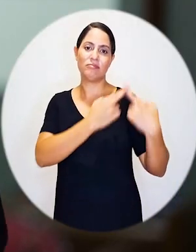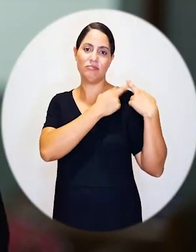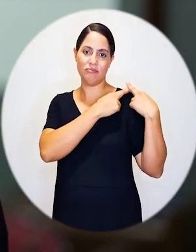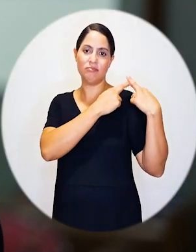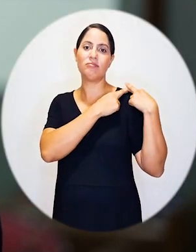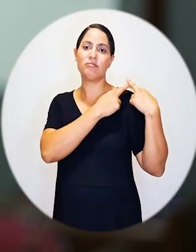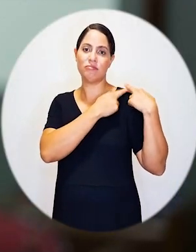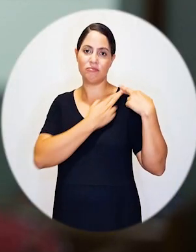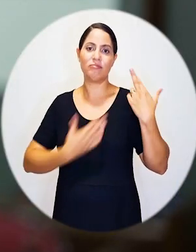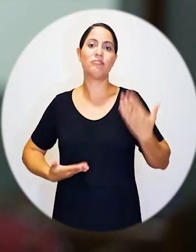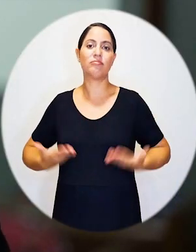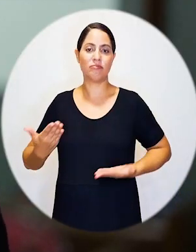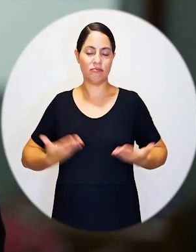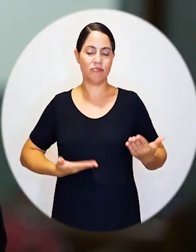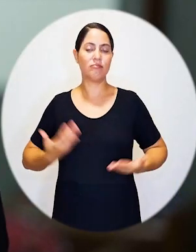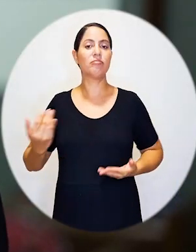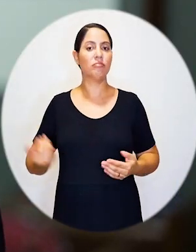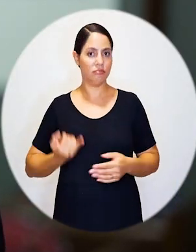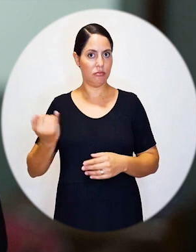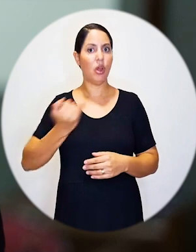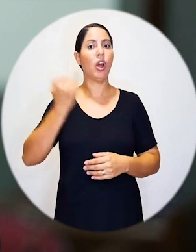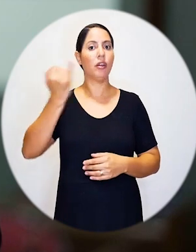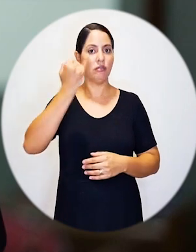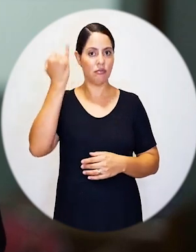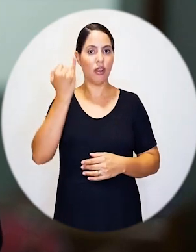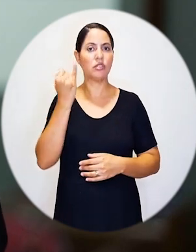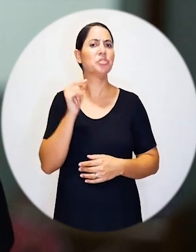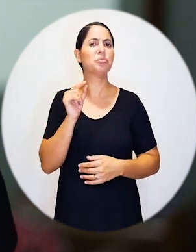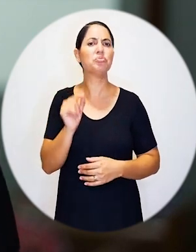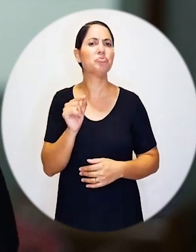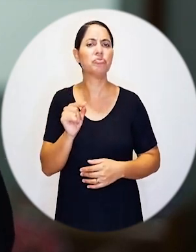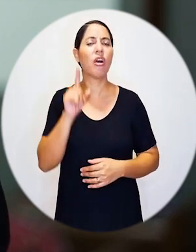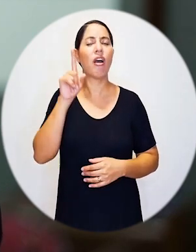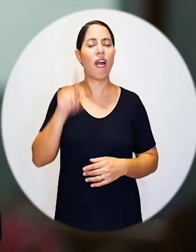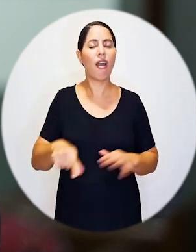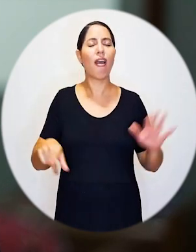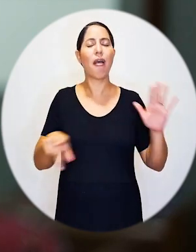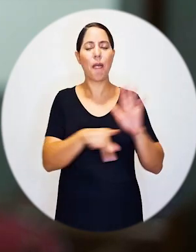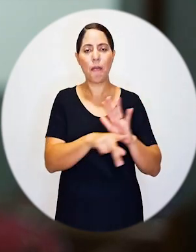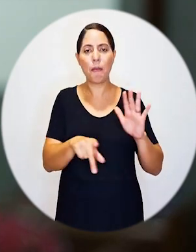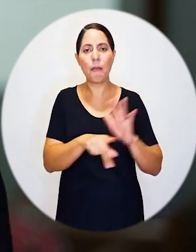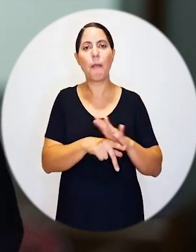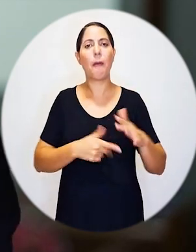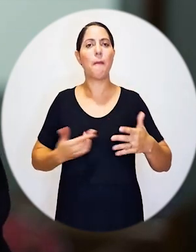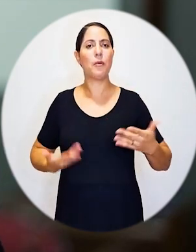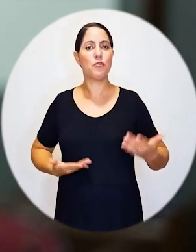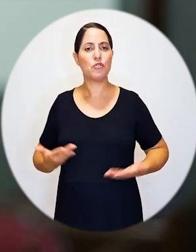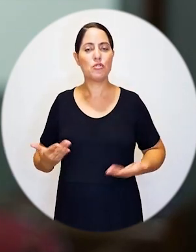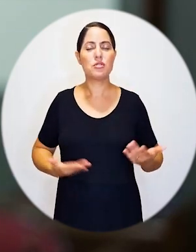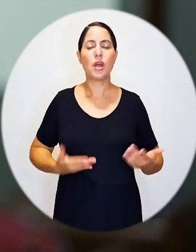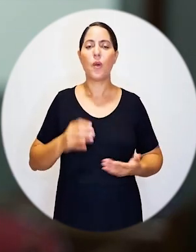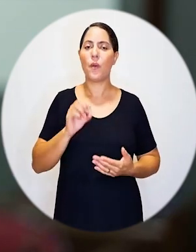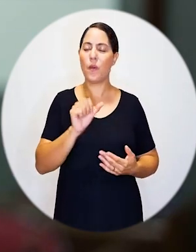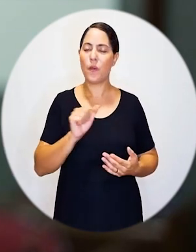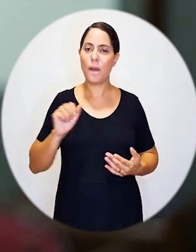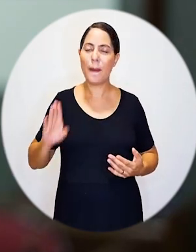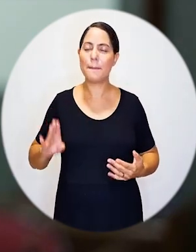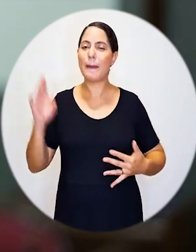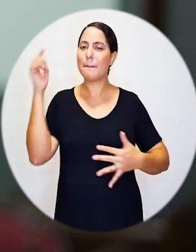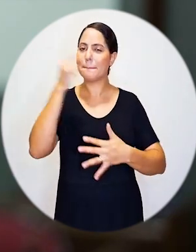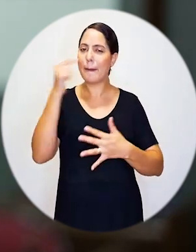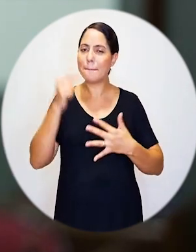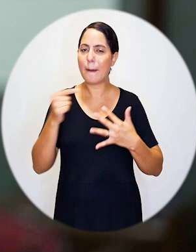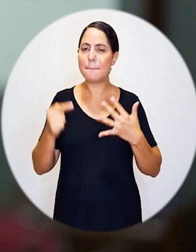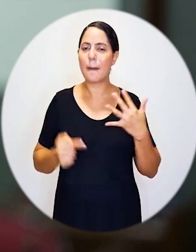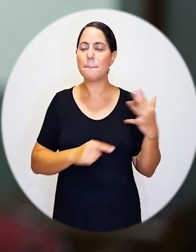muita responsabilidade entregaram um serviço importante nesse órgão especial, que é a última palavra sobre muitas questões relacionadas